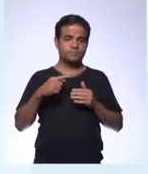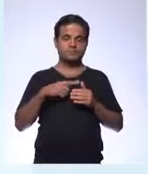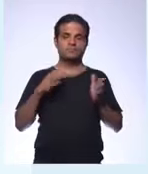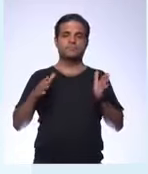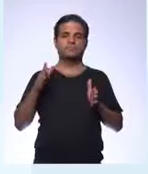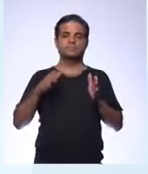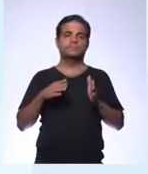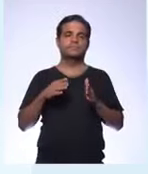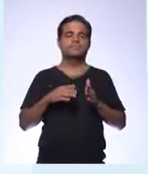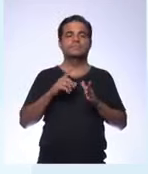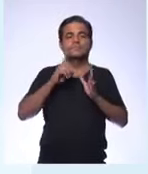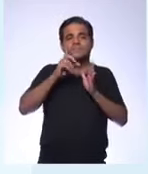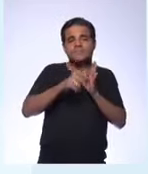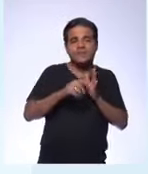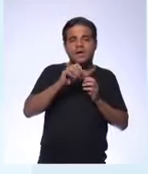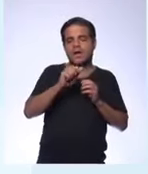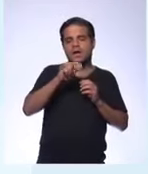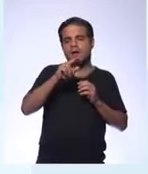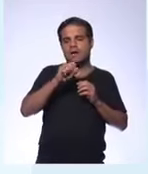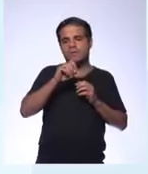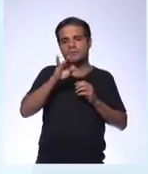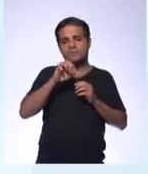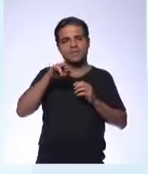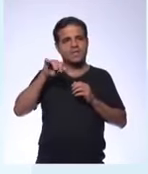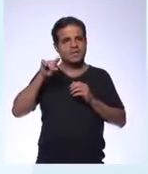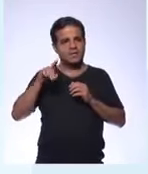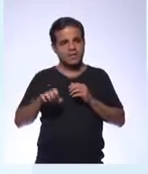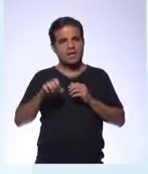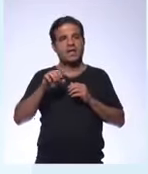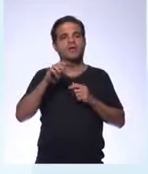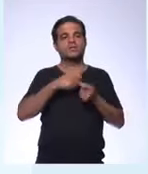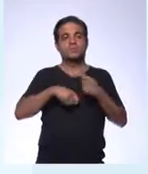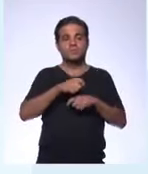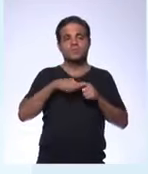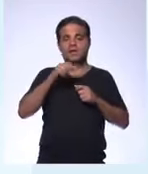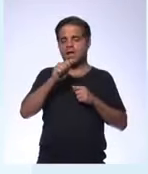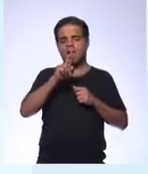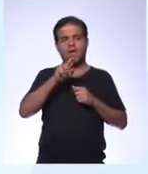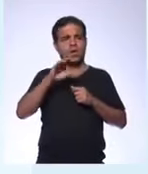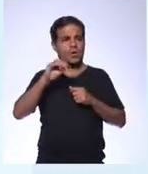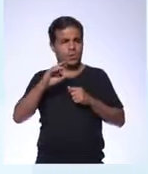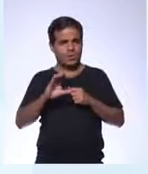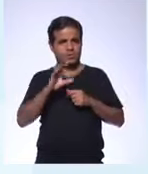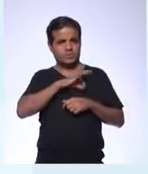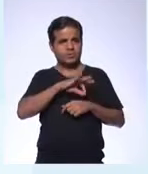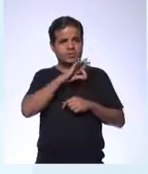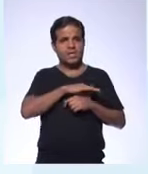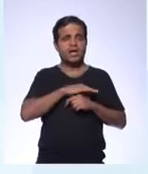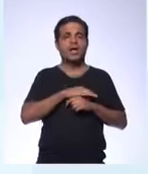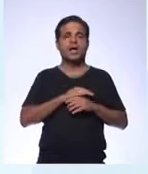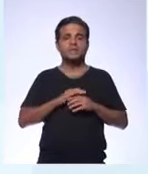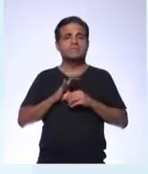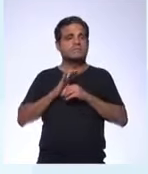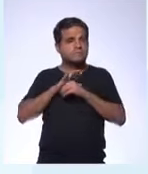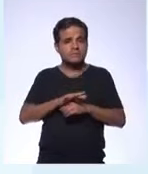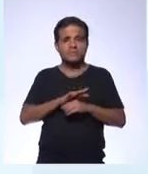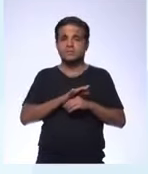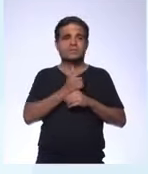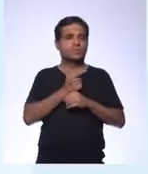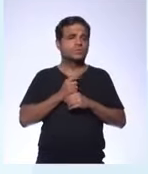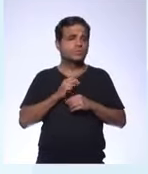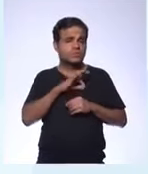questão da austeridade econômica, arroxo salarial, os salários foram aí suprimidos, né, não